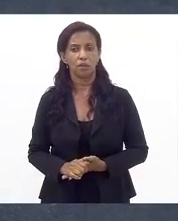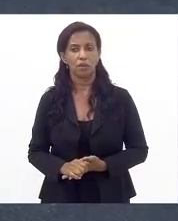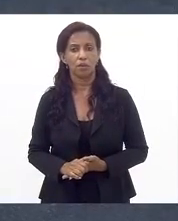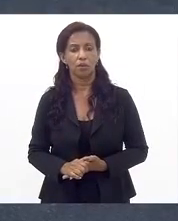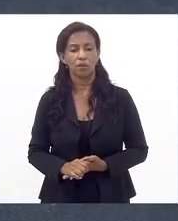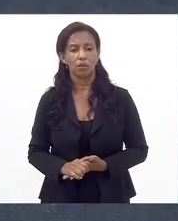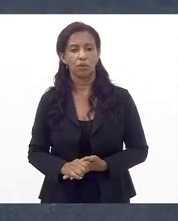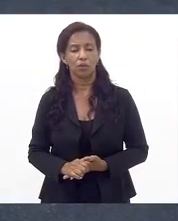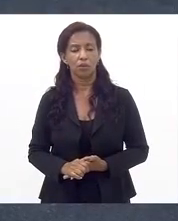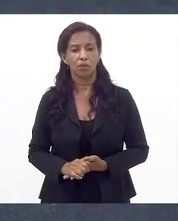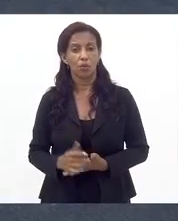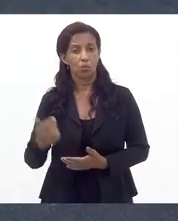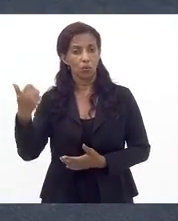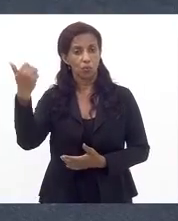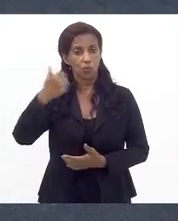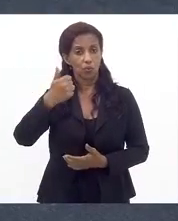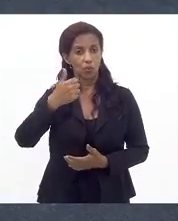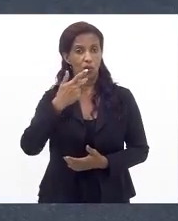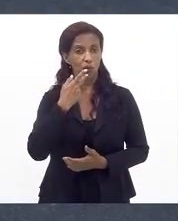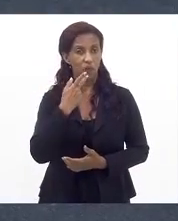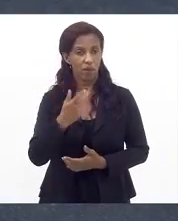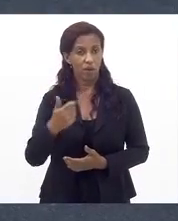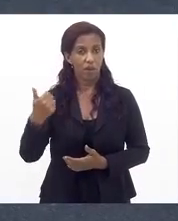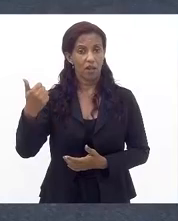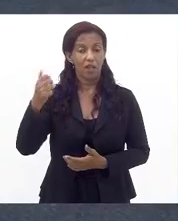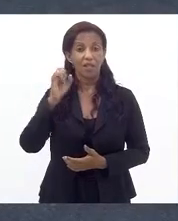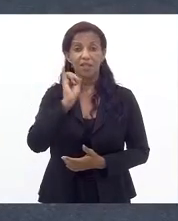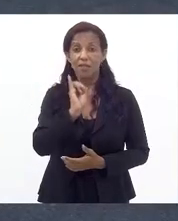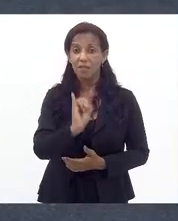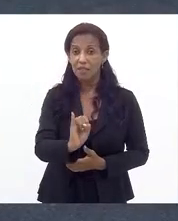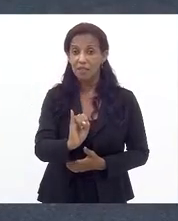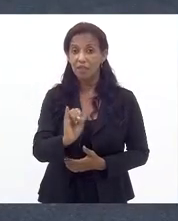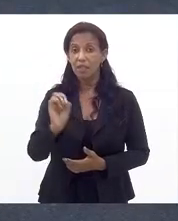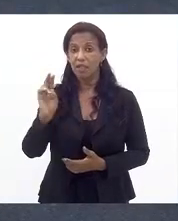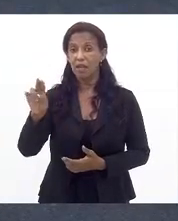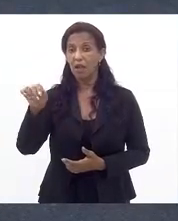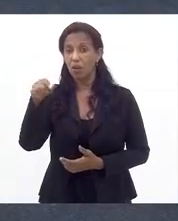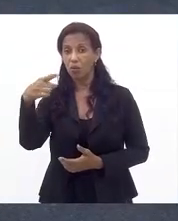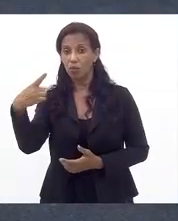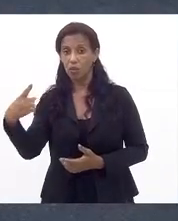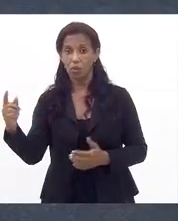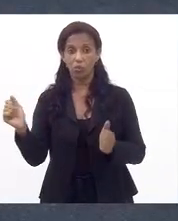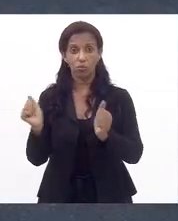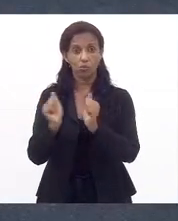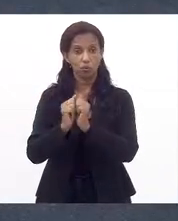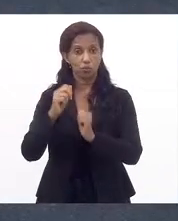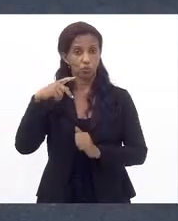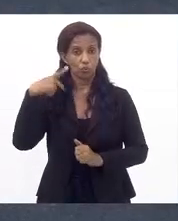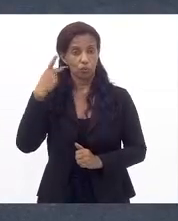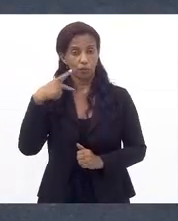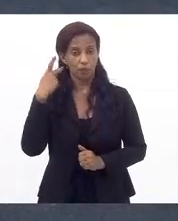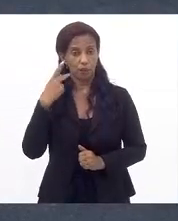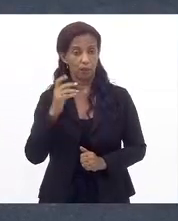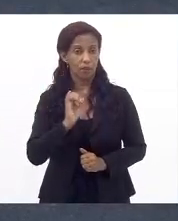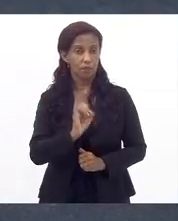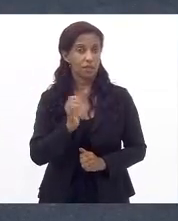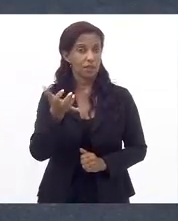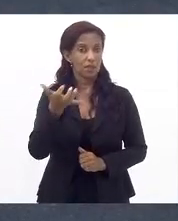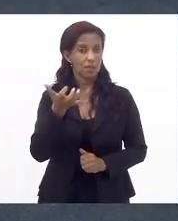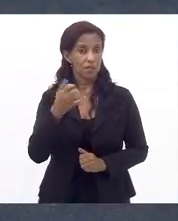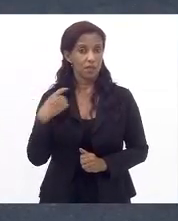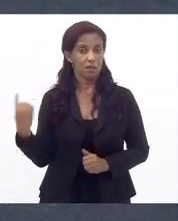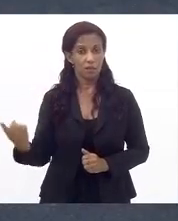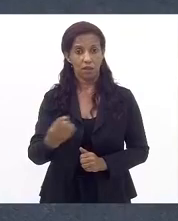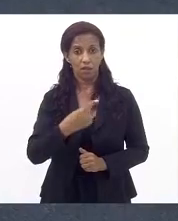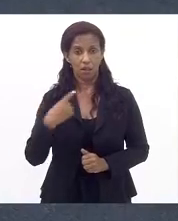requisito número um aqui se a união através do seu Parlamento quisesse que